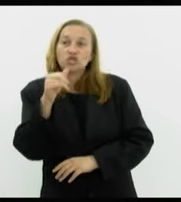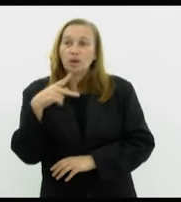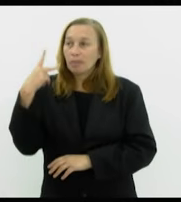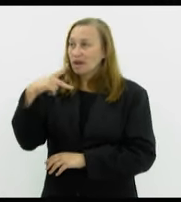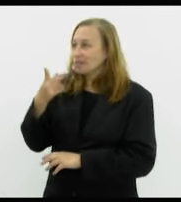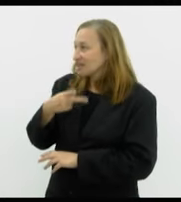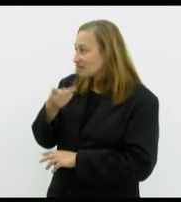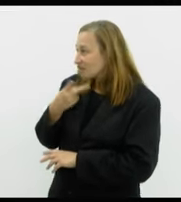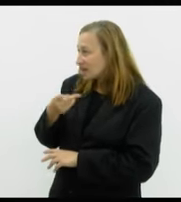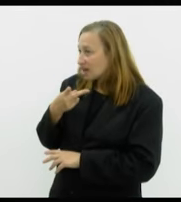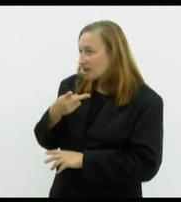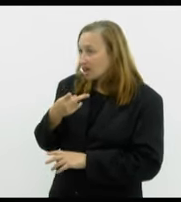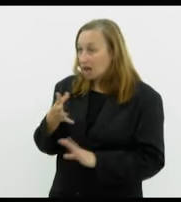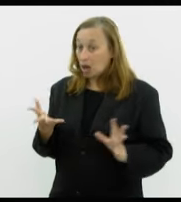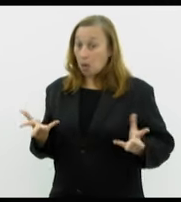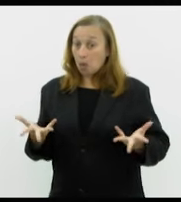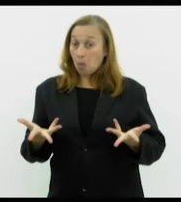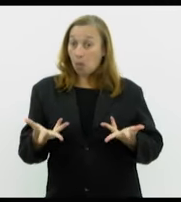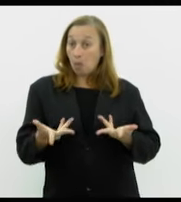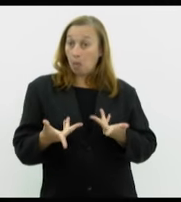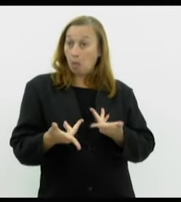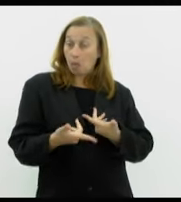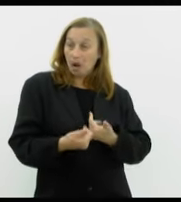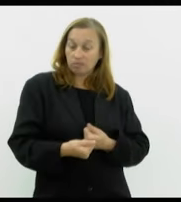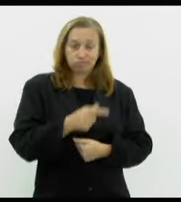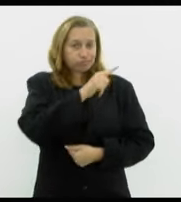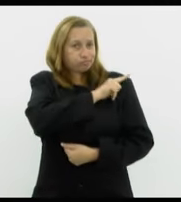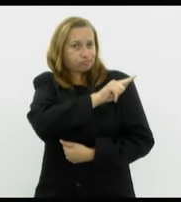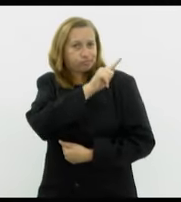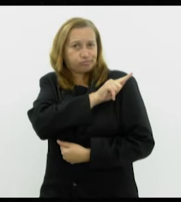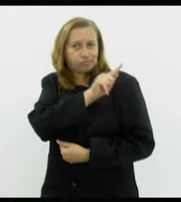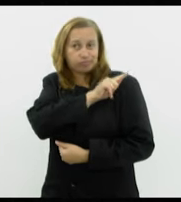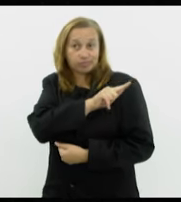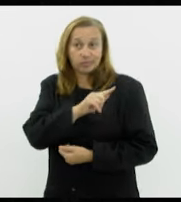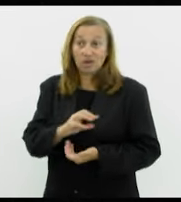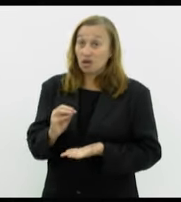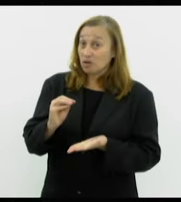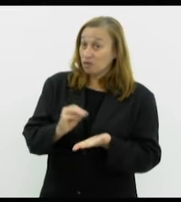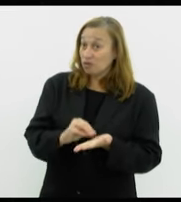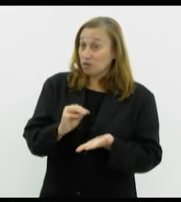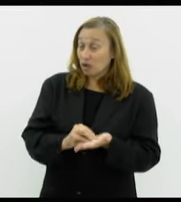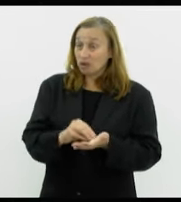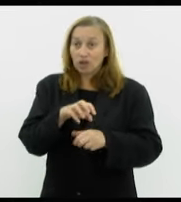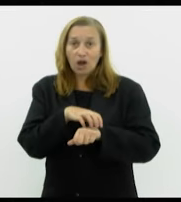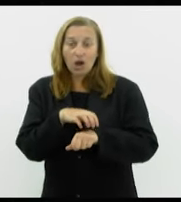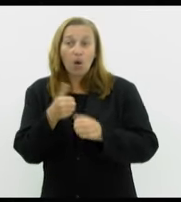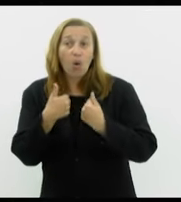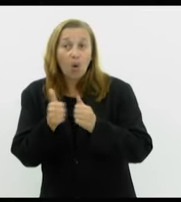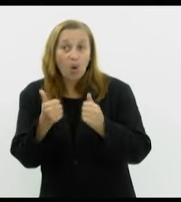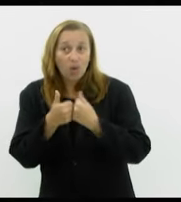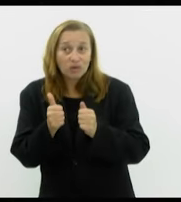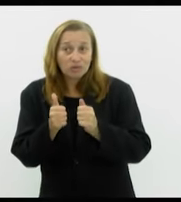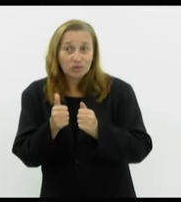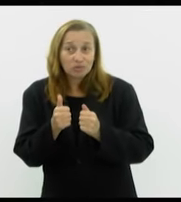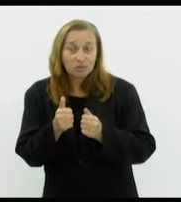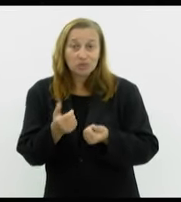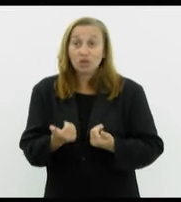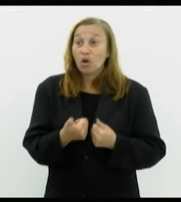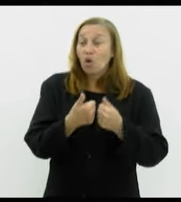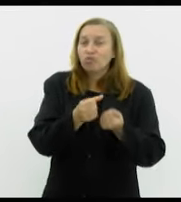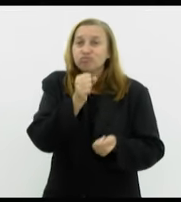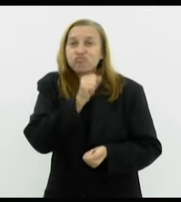que era excelência de gestão. Falta ônibus, a frota é antiga,